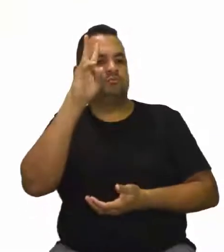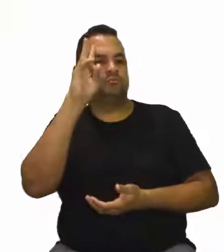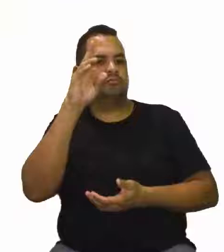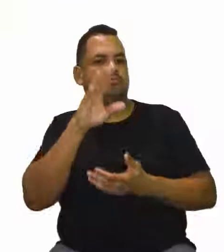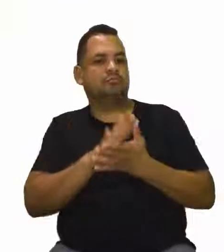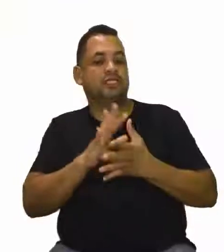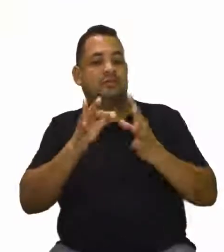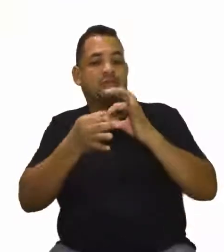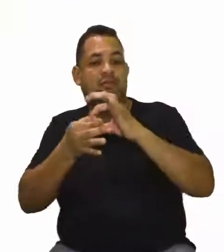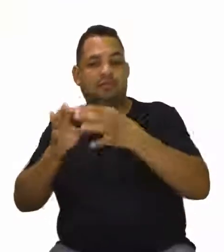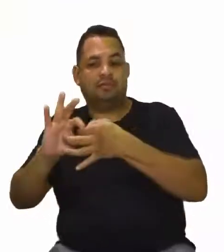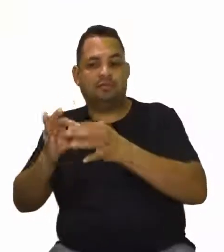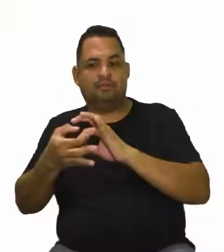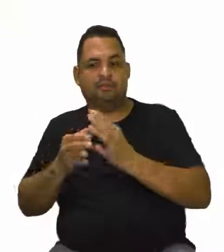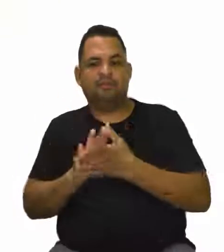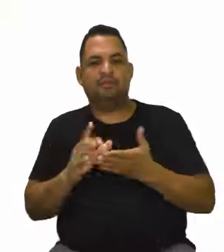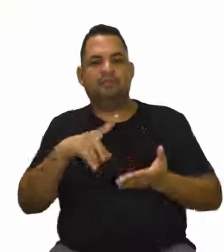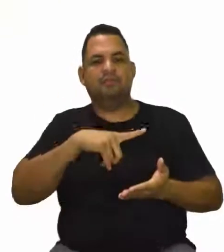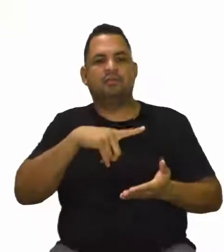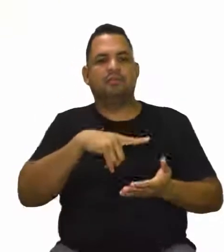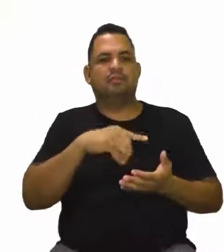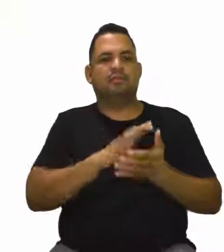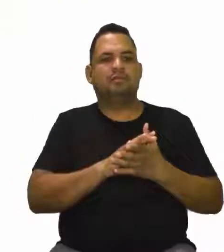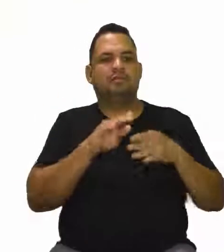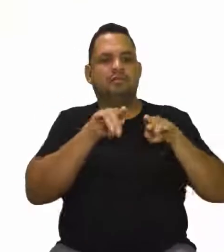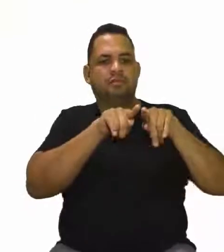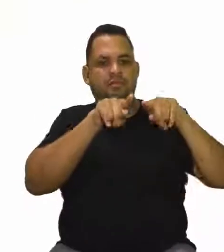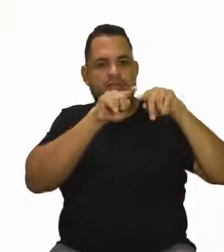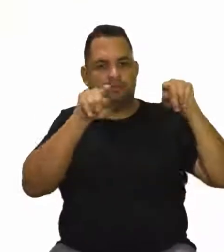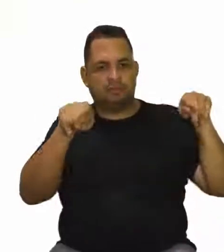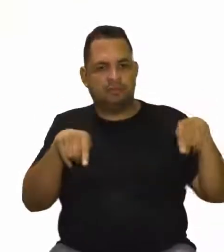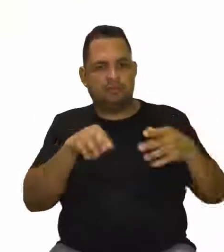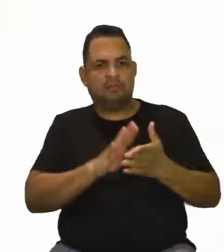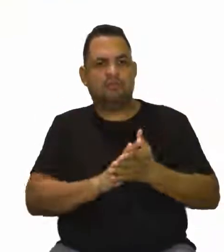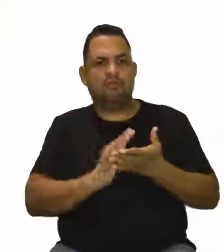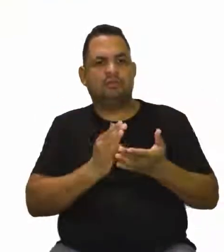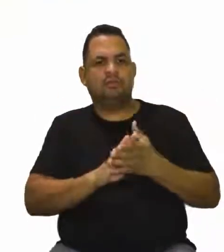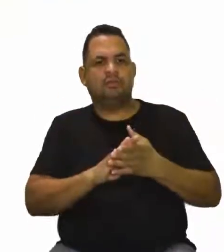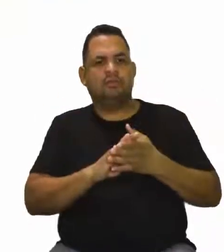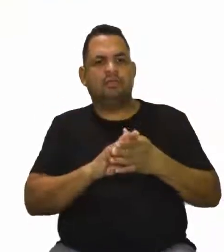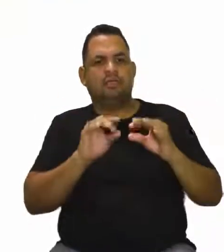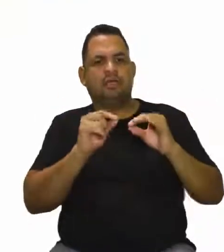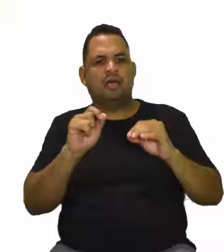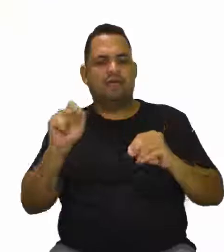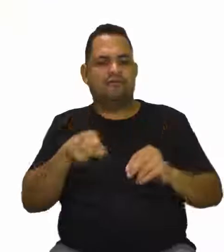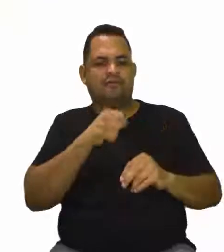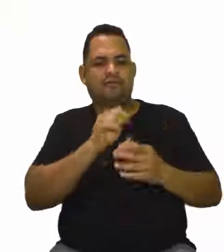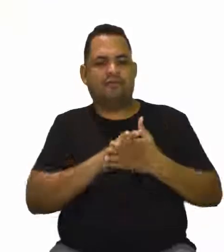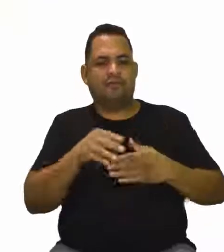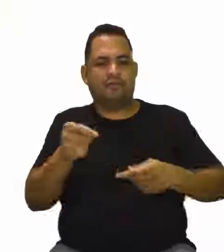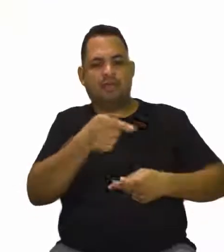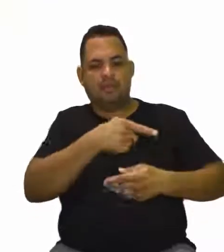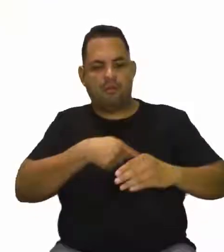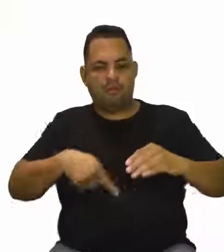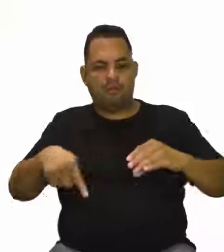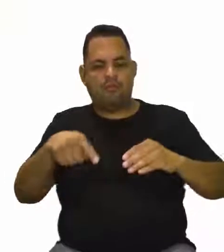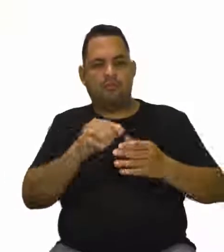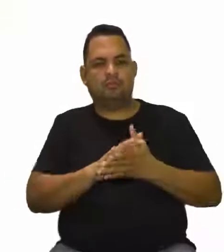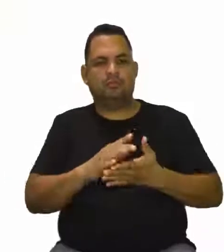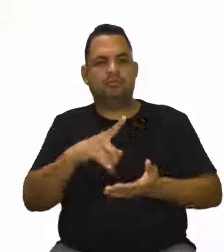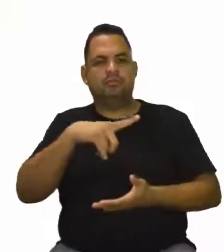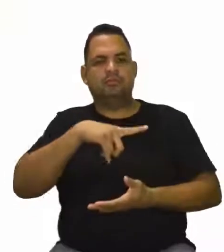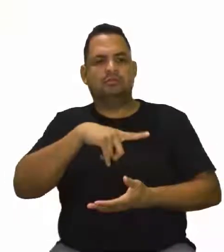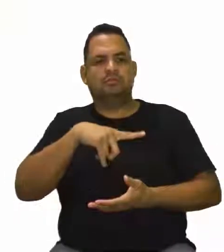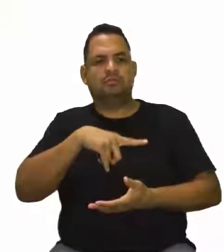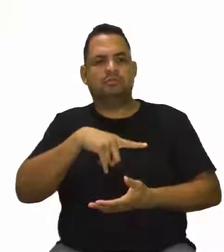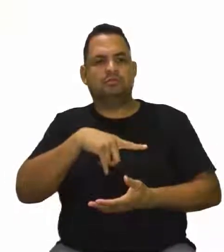da Olimpíada, né? Então, nós temos ali a trave, a fita, o bambolê, né? Nós temos